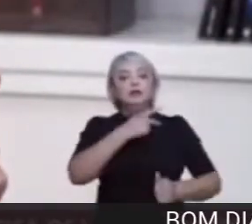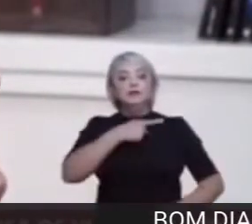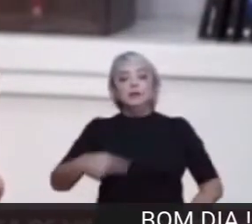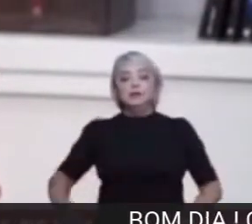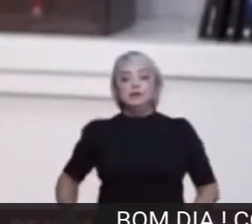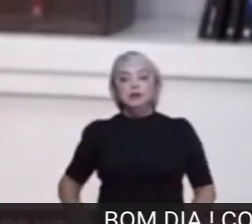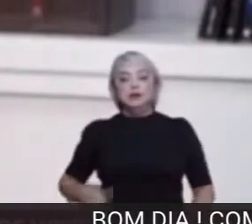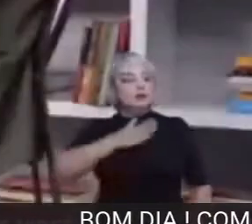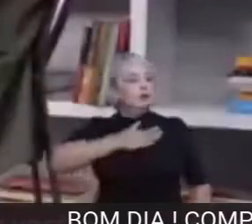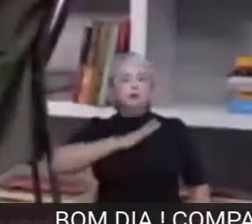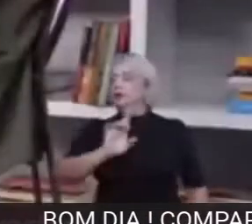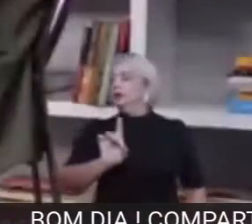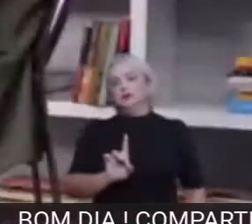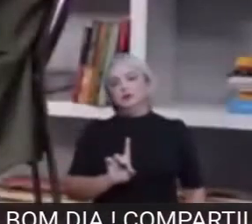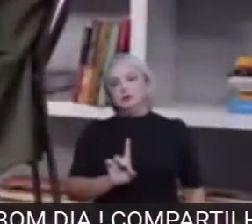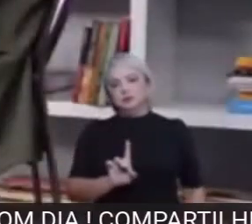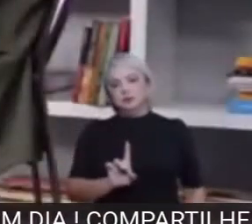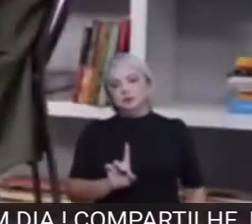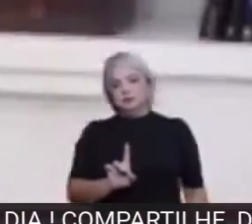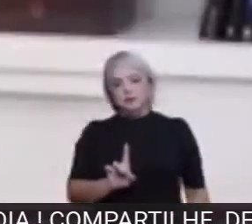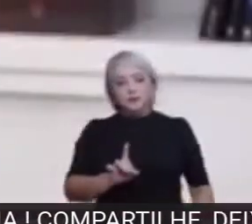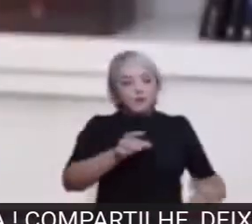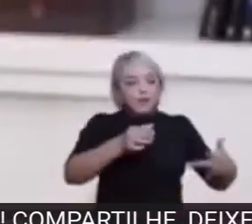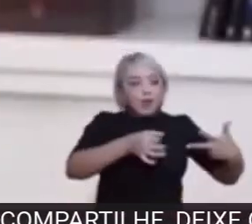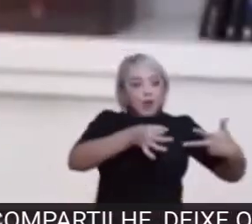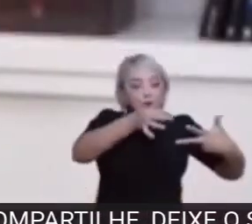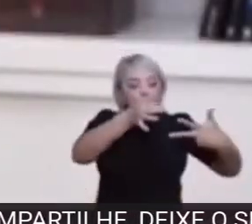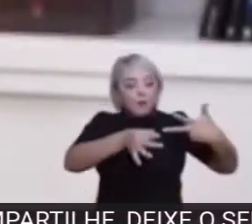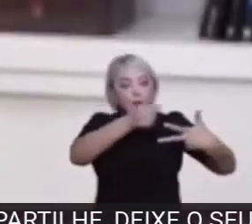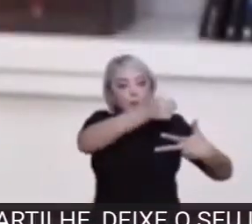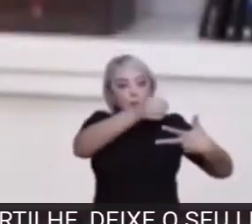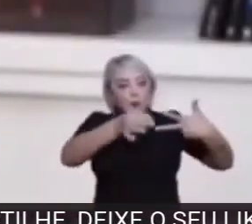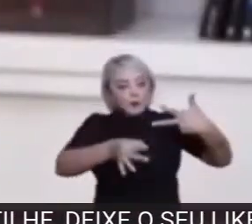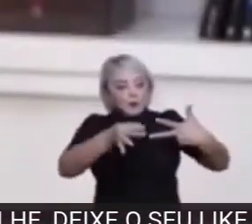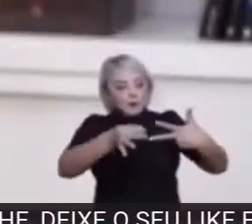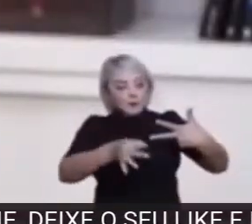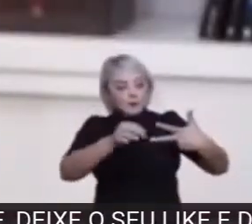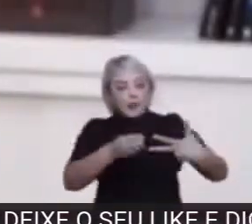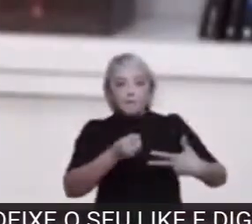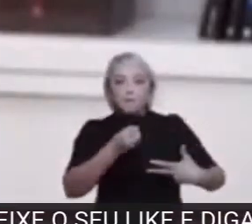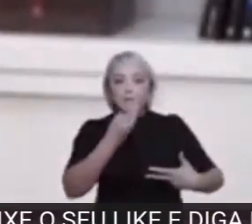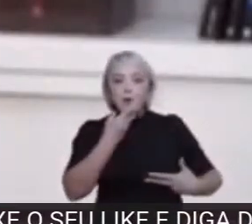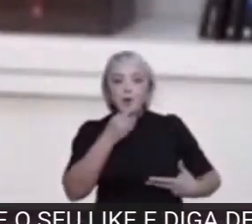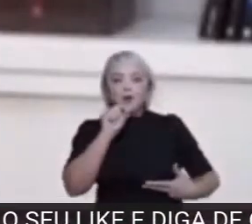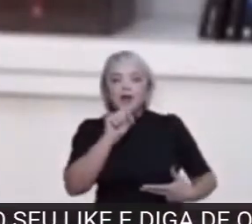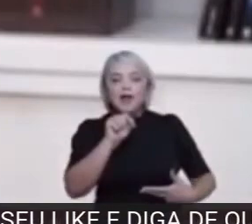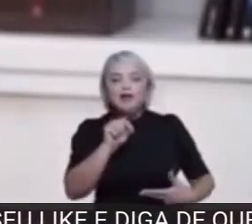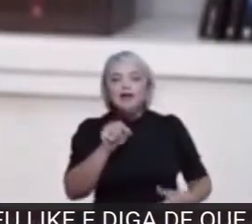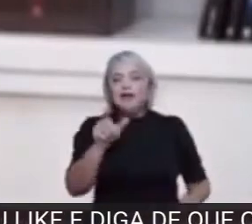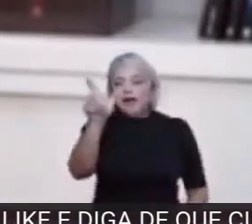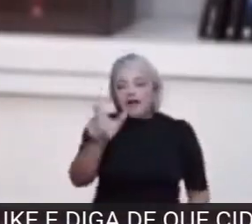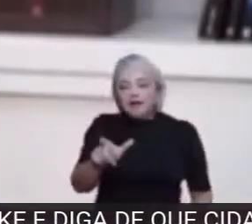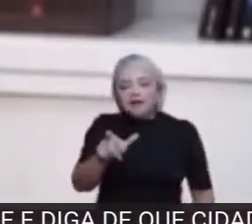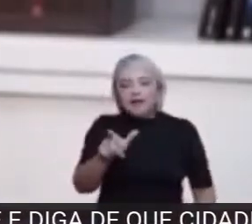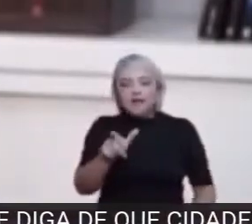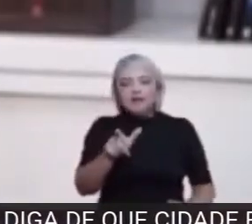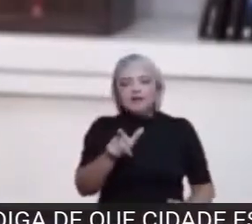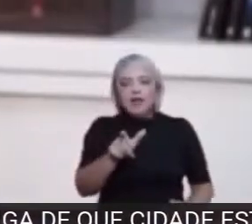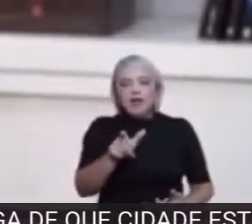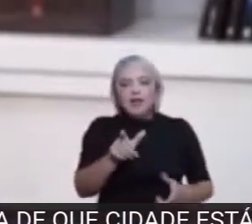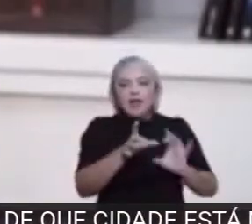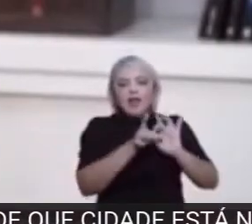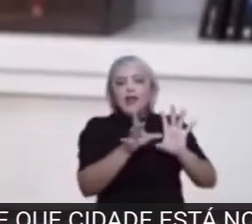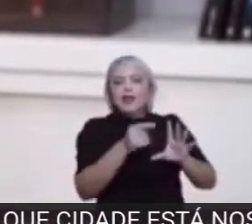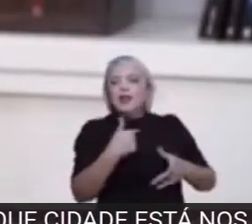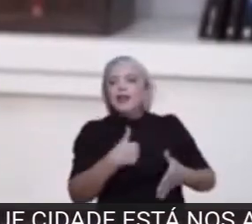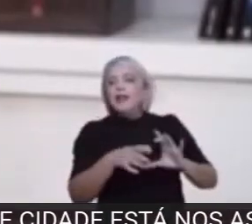Tá. O poder judiciário bom não é aquele que vai... tentar livrar a cara do presidente, mesmo quando